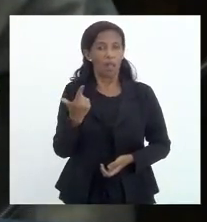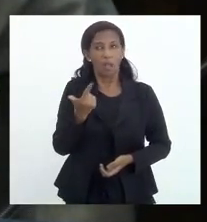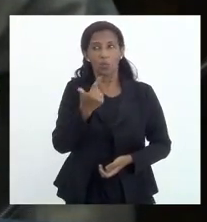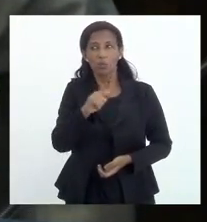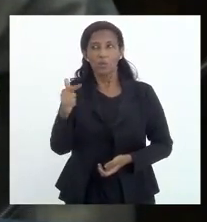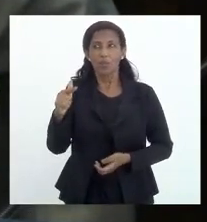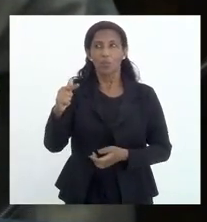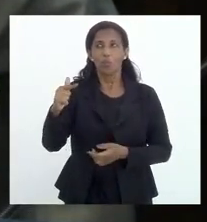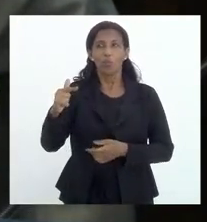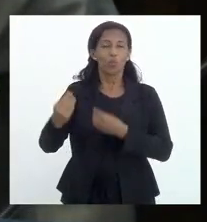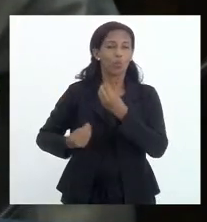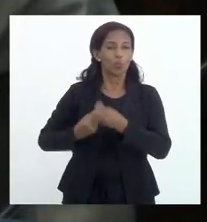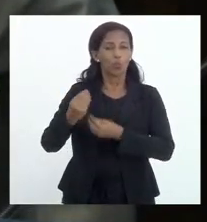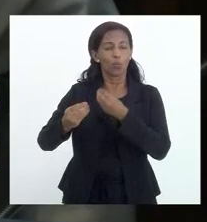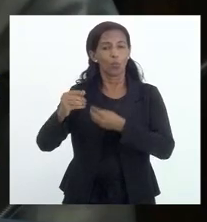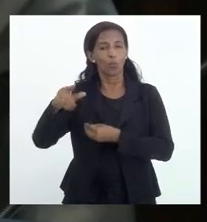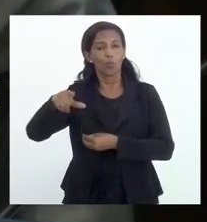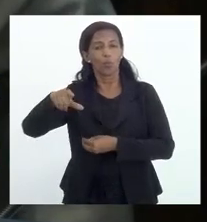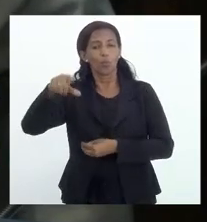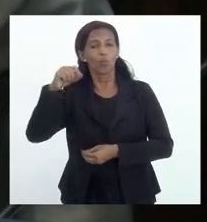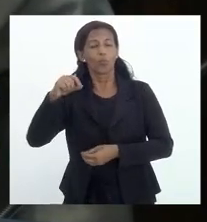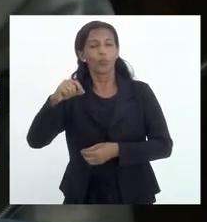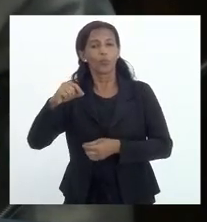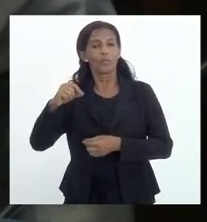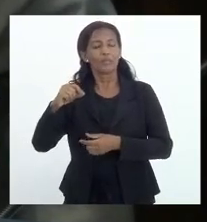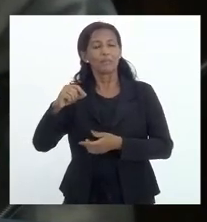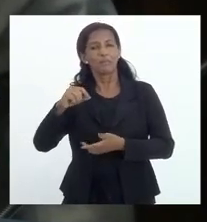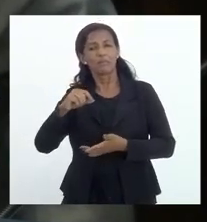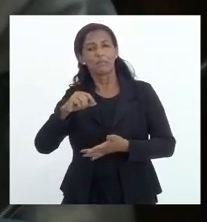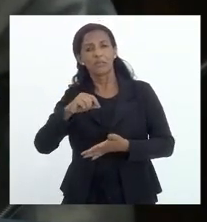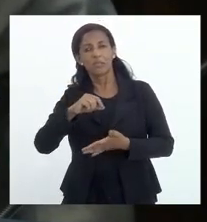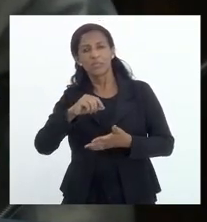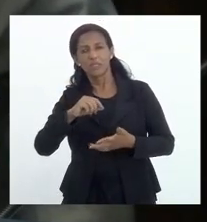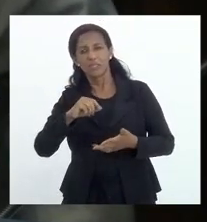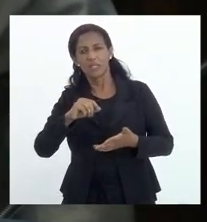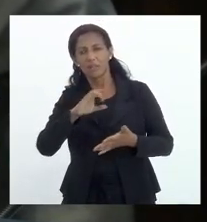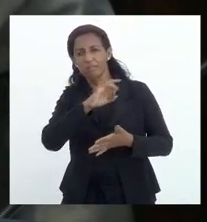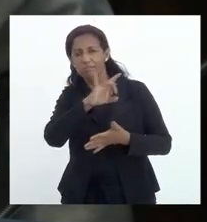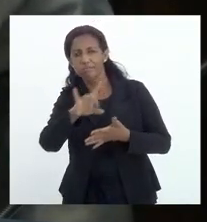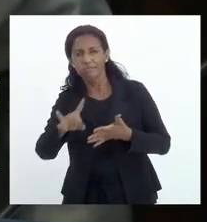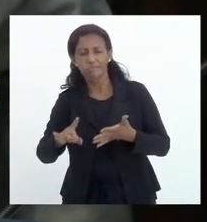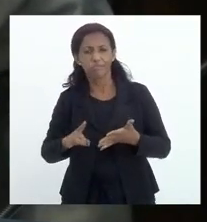opção de questionamentos